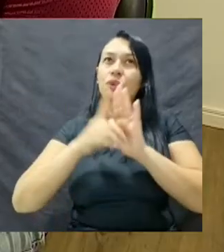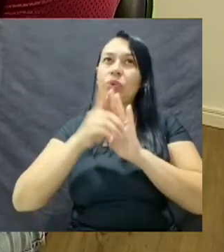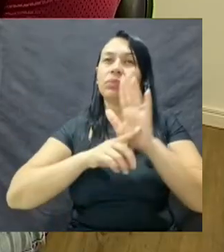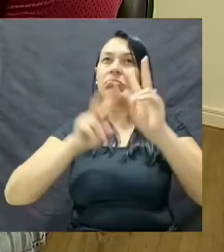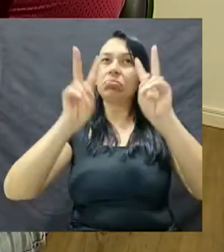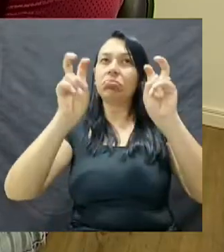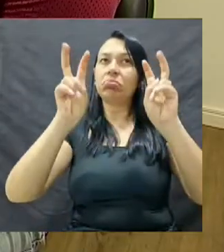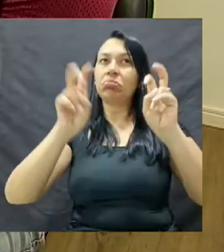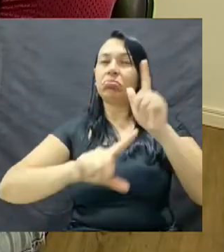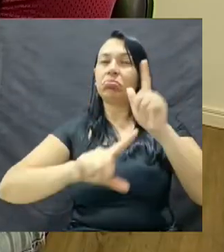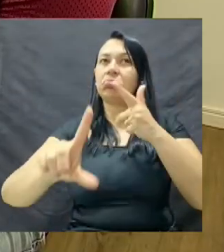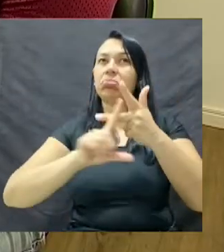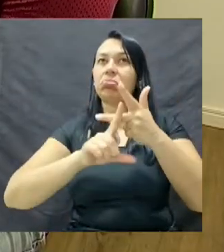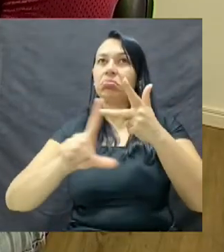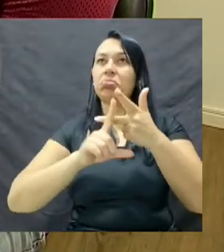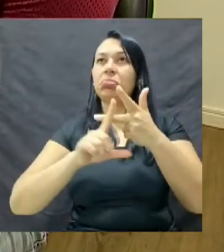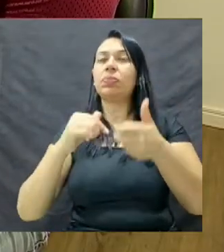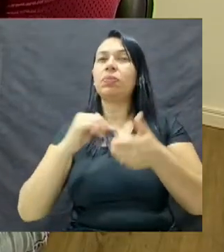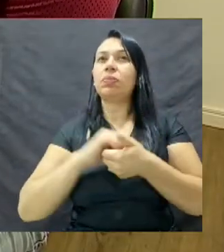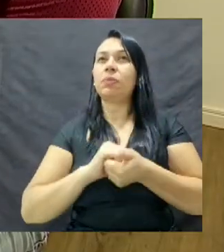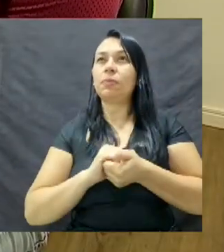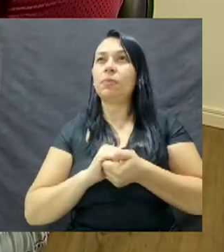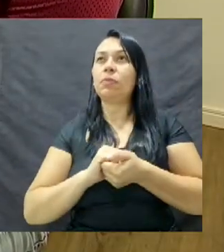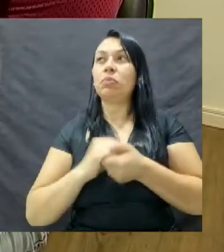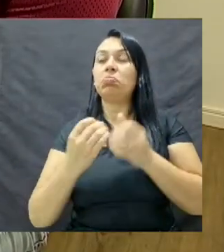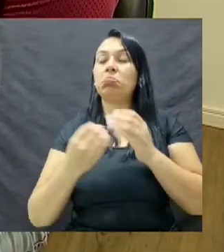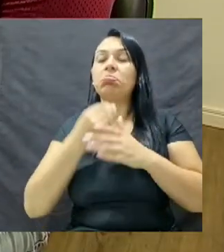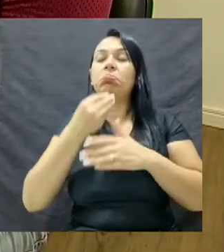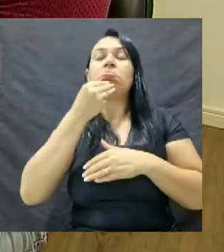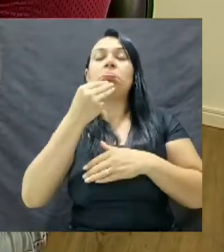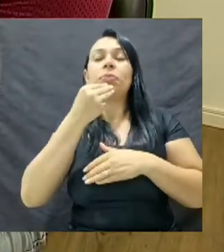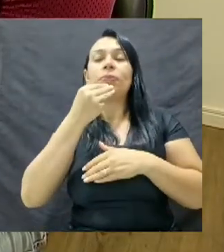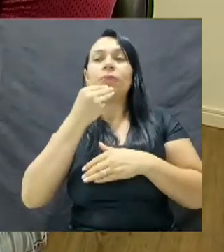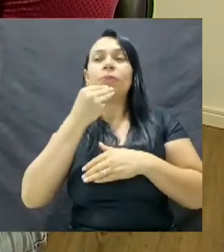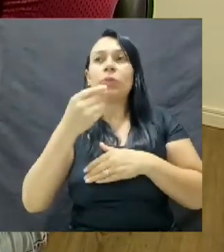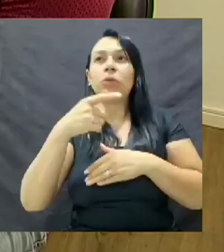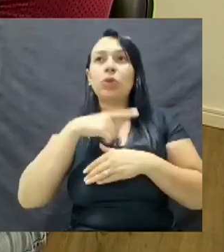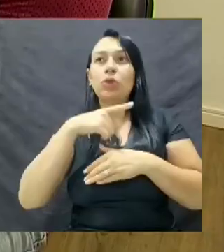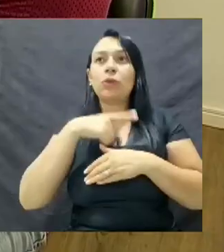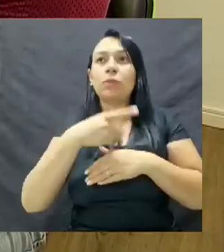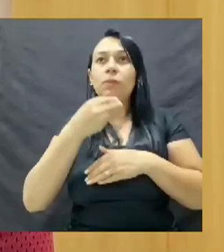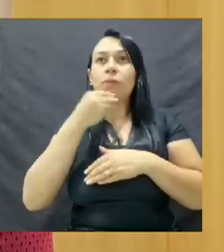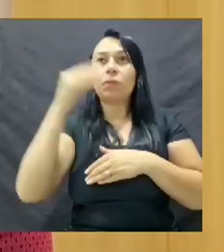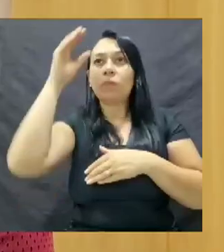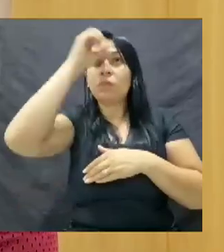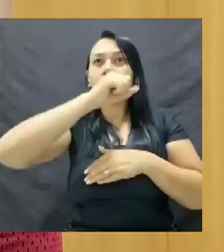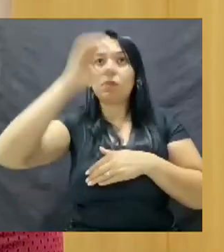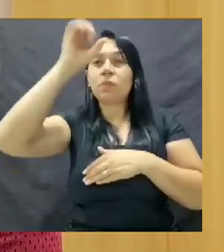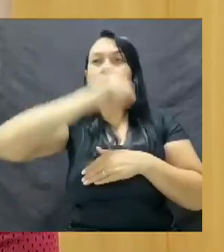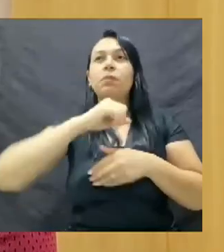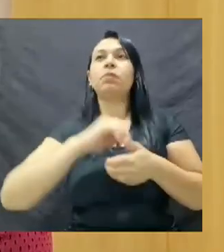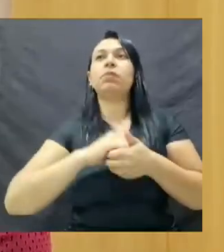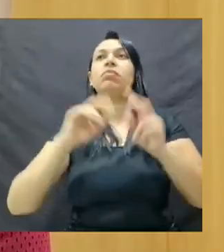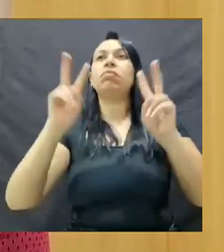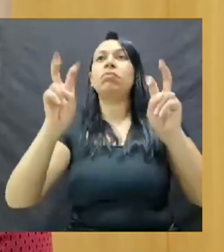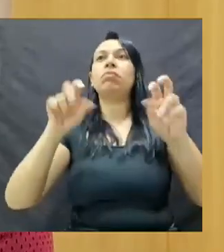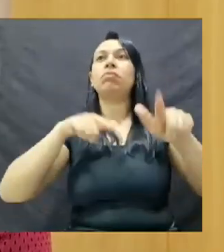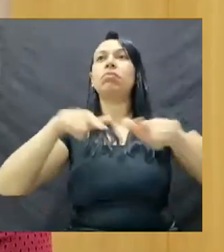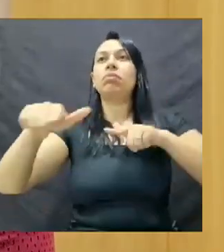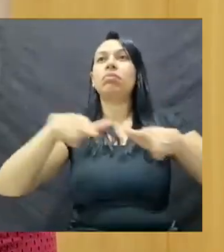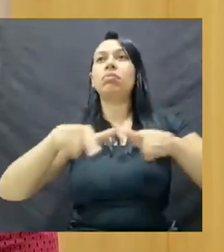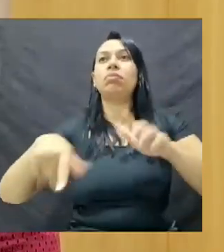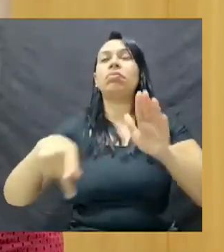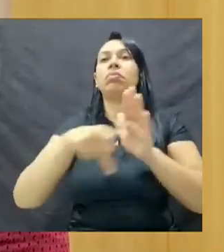foi uma grande oportunidade, tive a oportunidade de aprender muito sobre o trabalho essencial da Câmara dentro